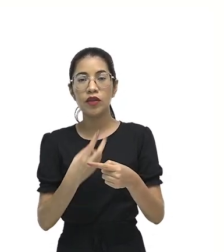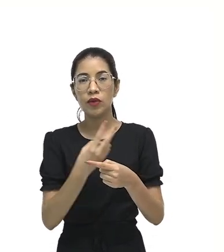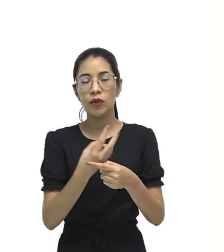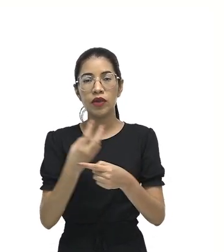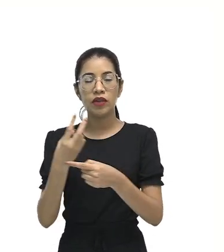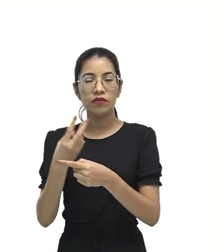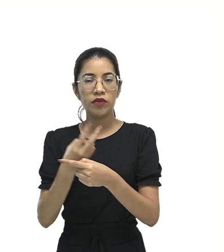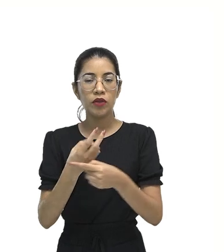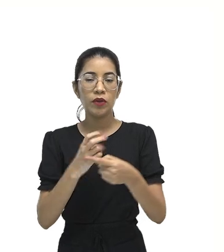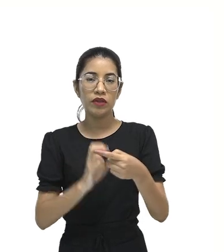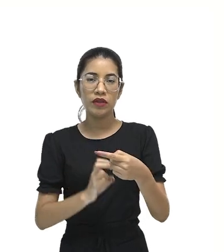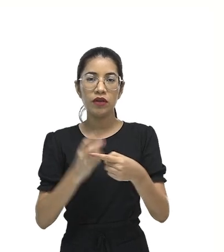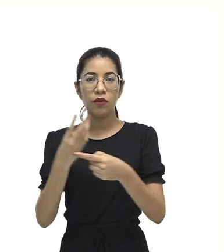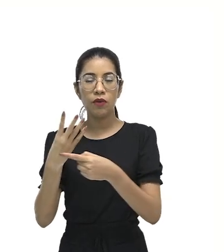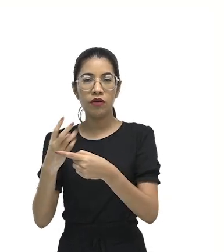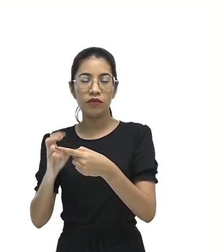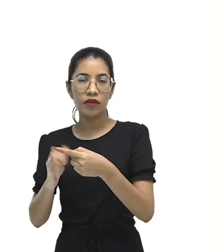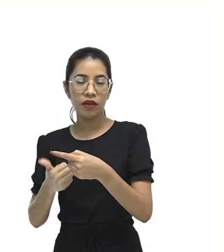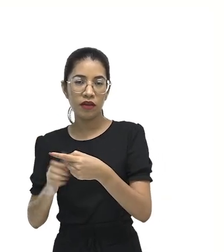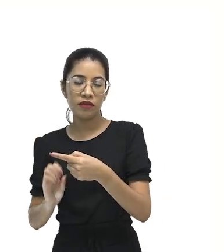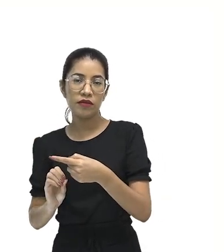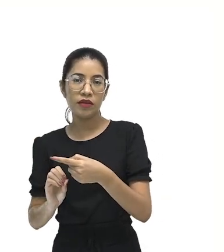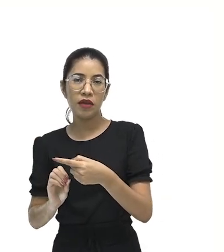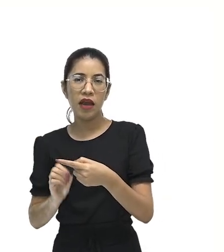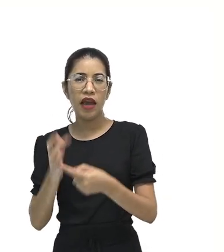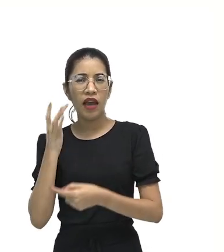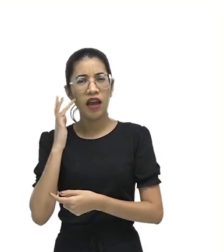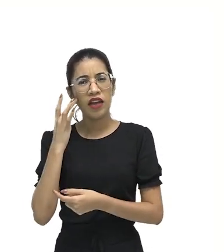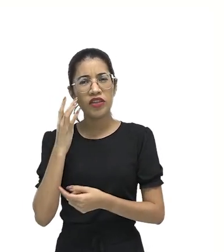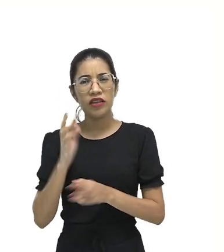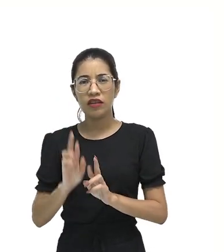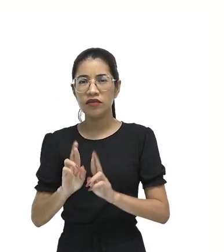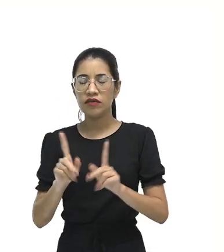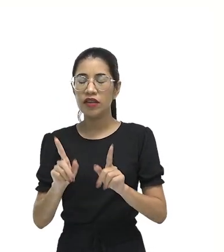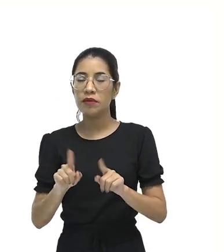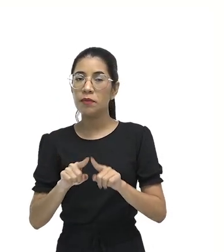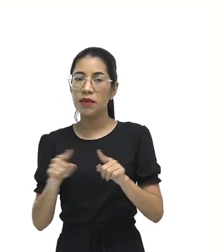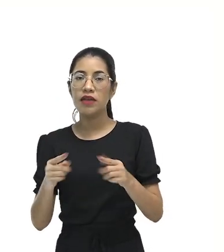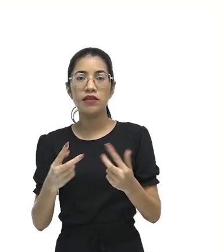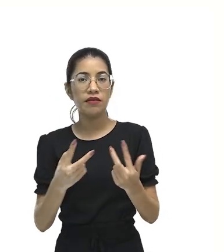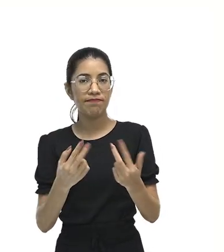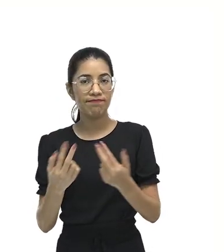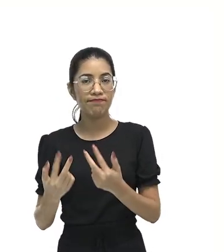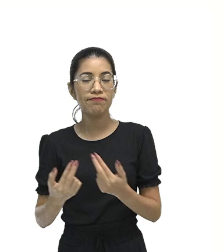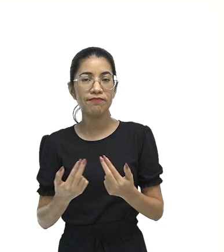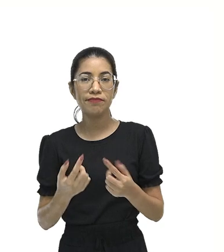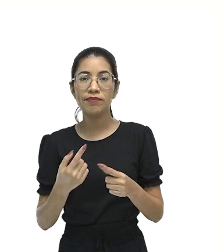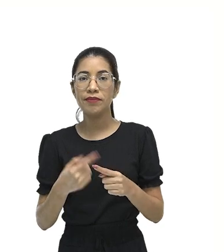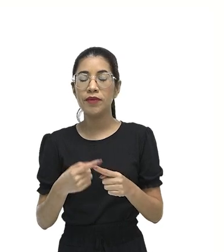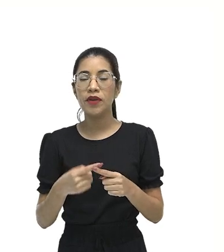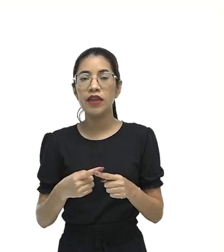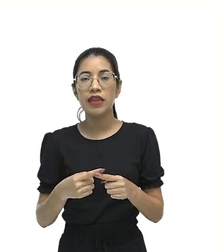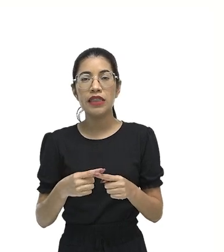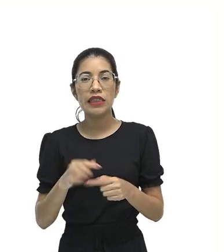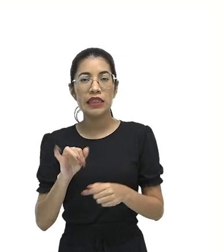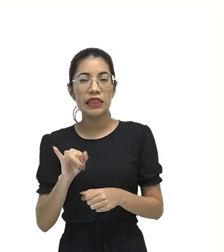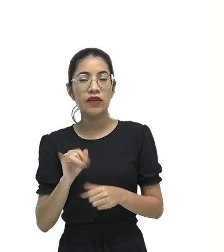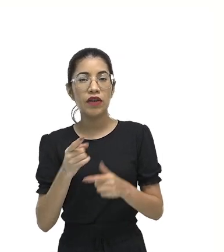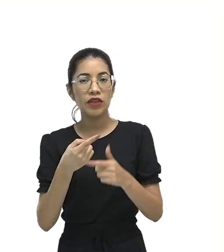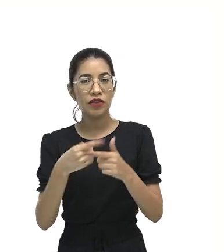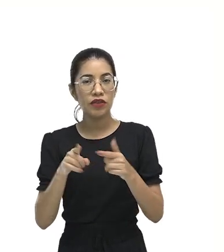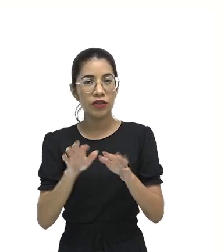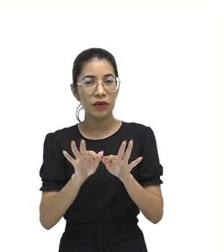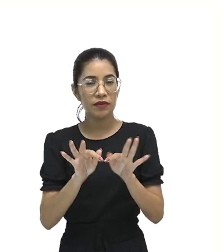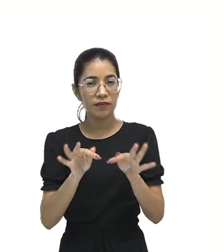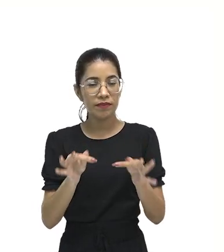pode levar você a achar que são valores diferentes, mas na verdade não é. Isso porque quando você